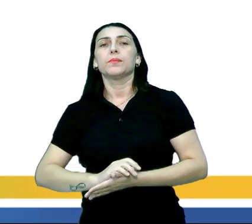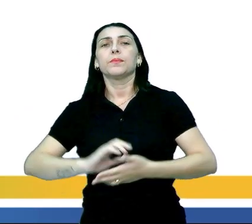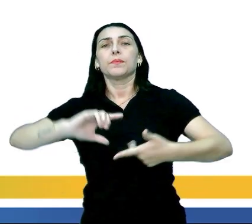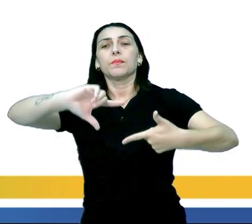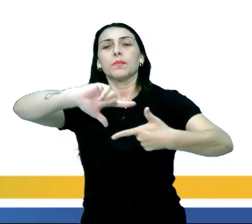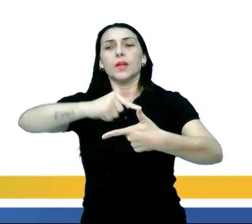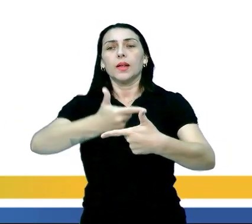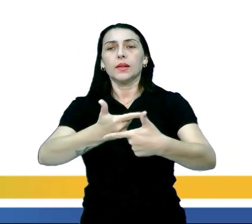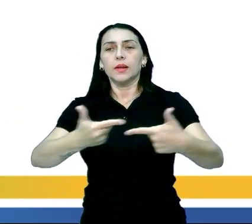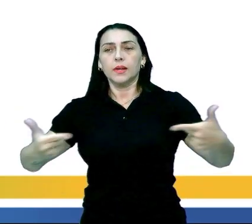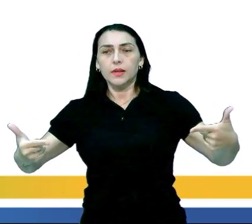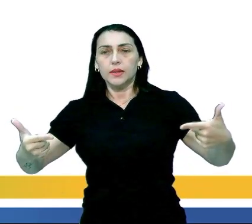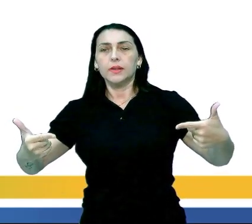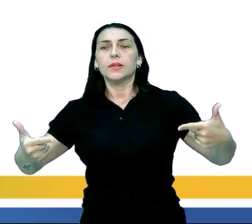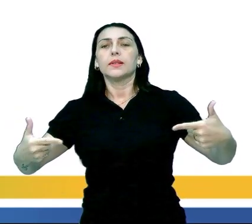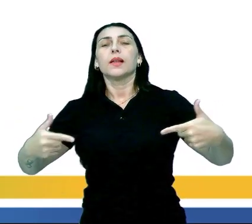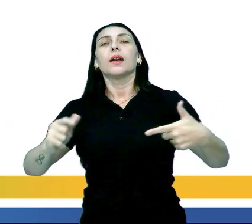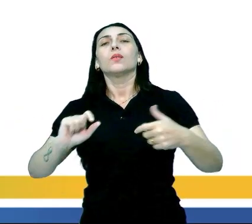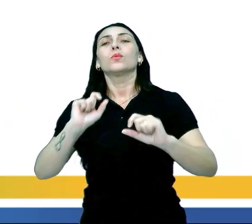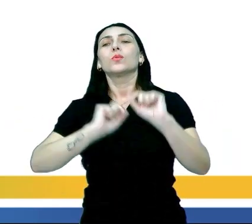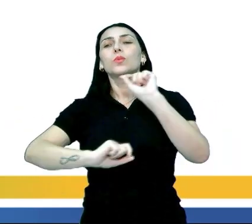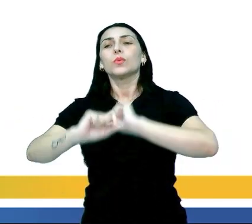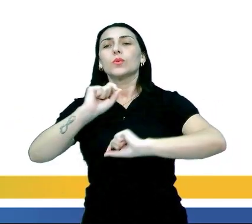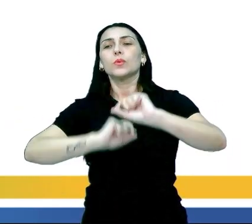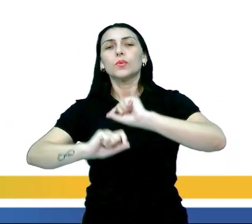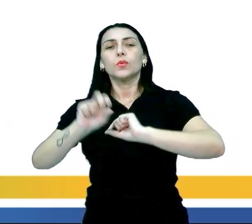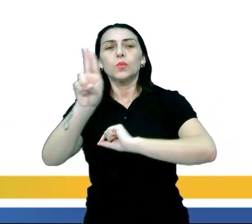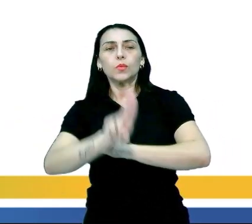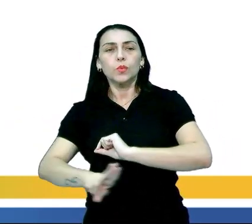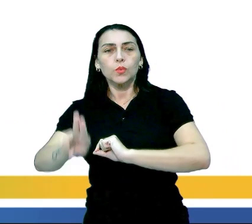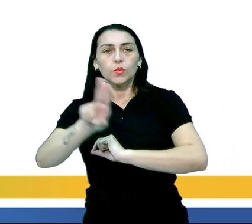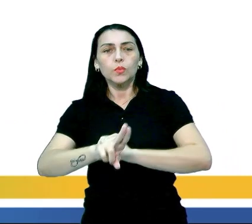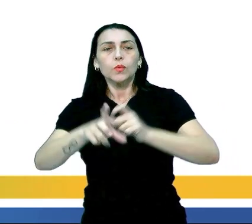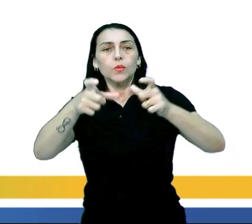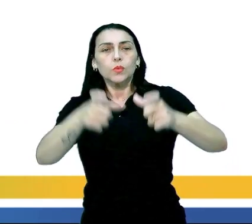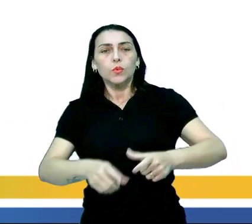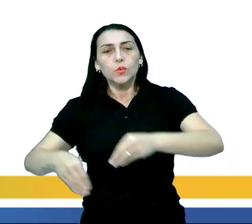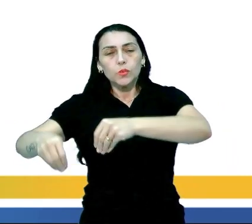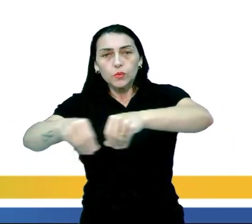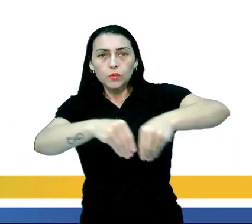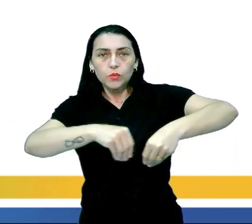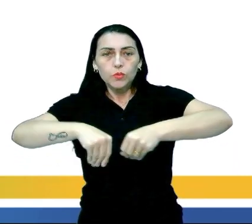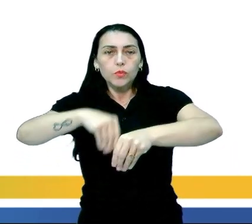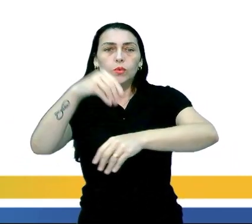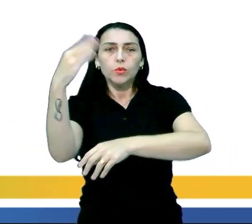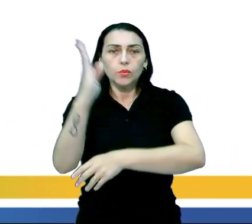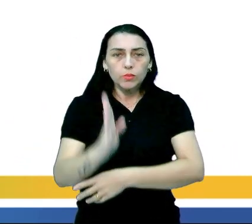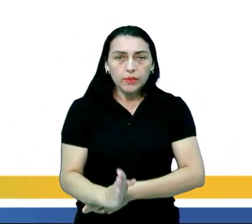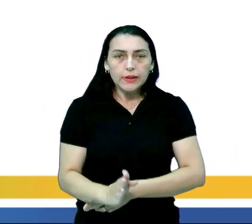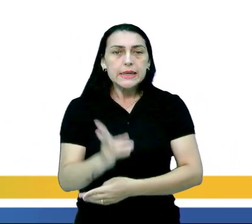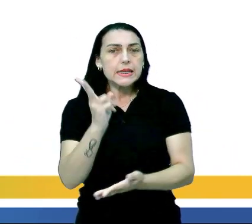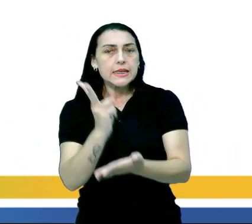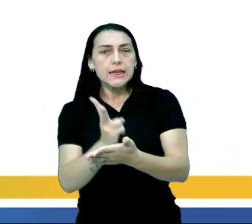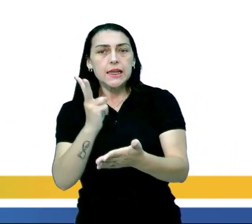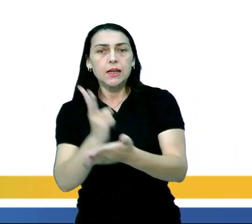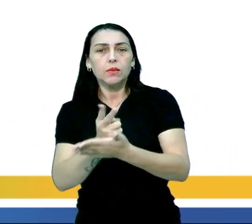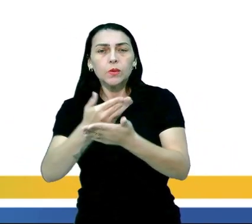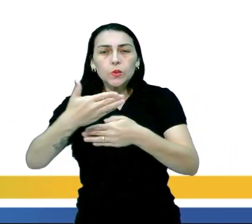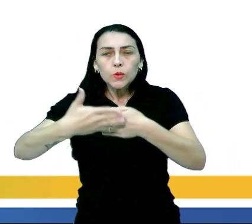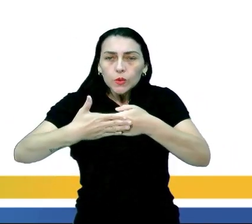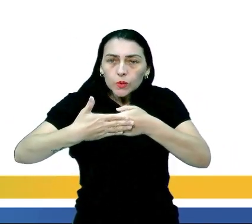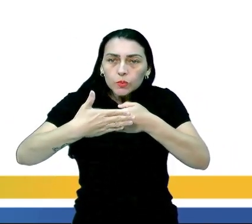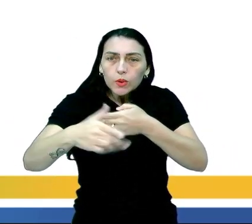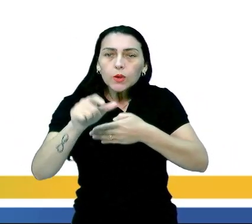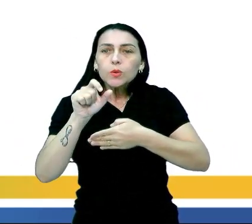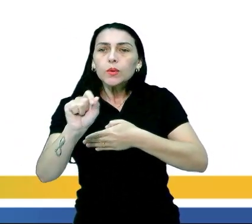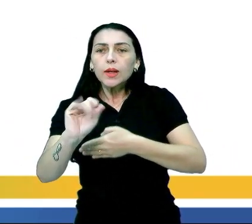da cidade. A tradição dos códigos de edificação, uso e ocupação do